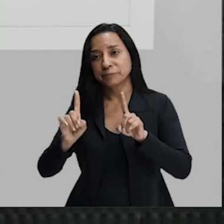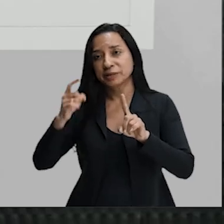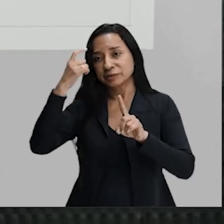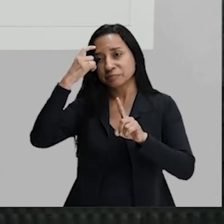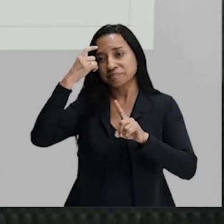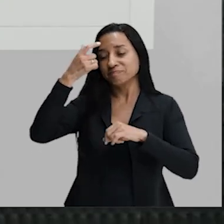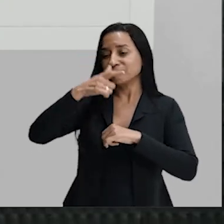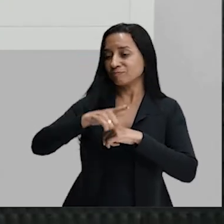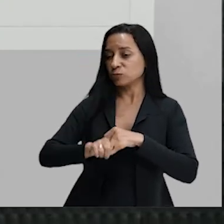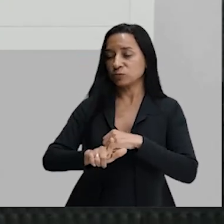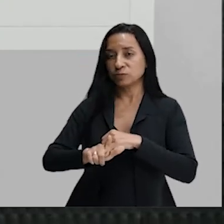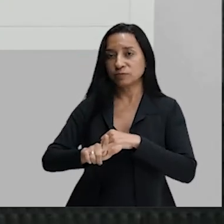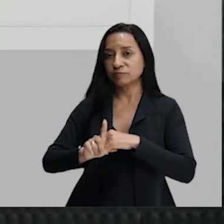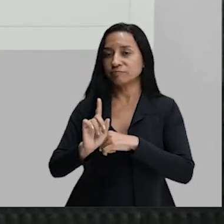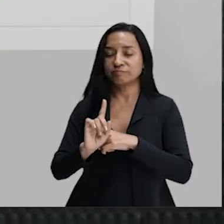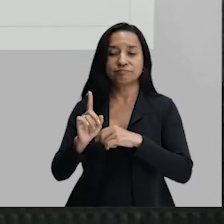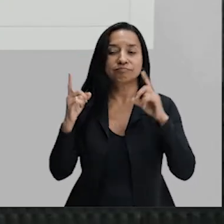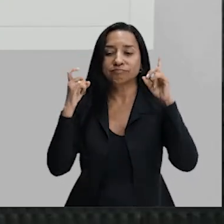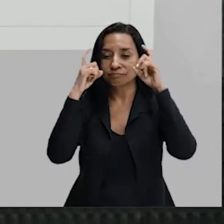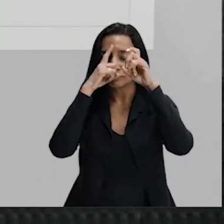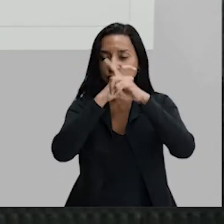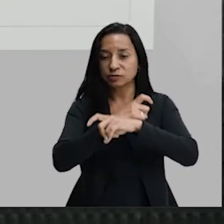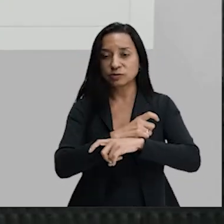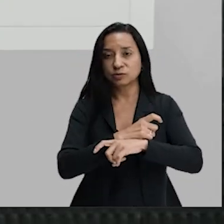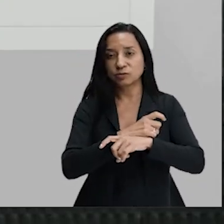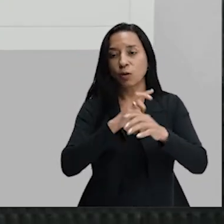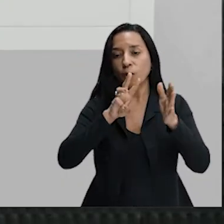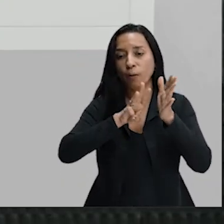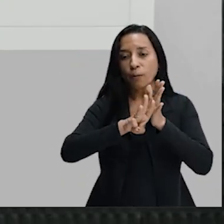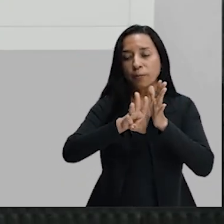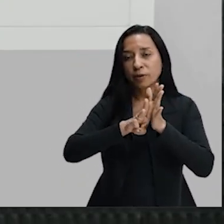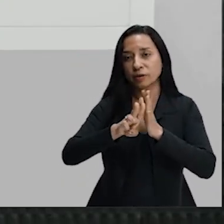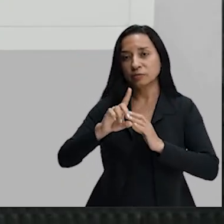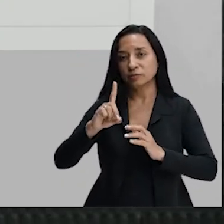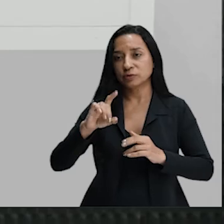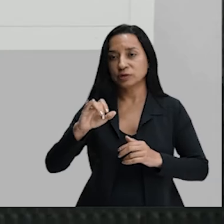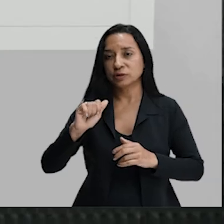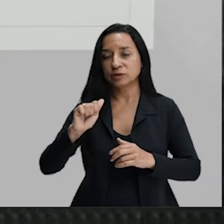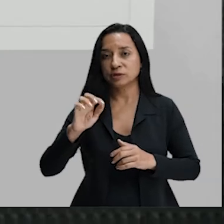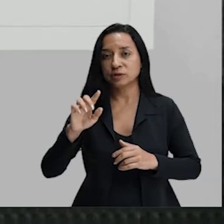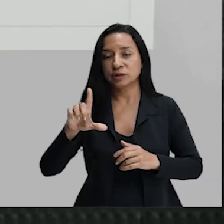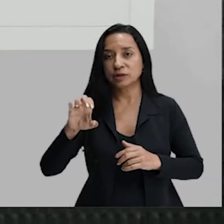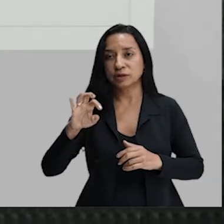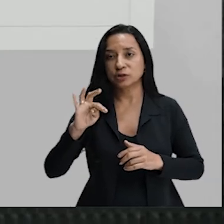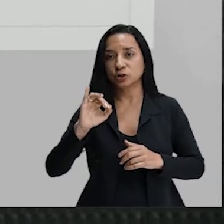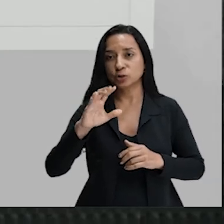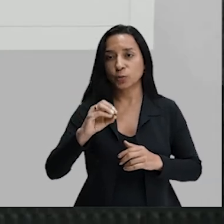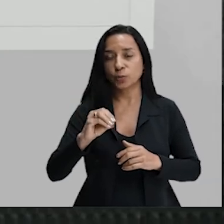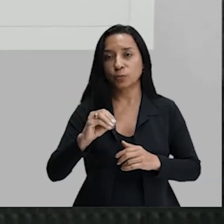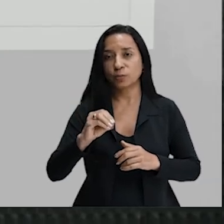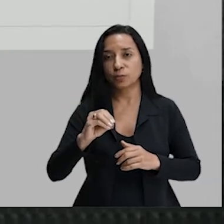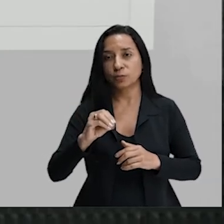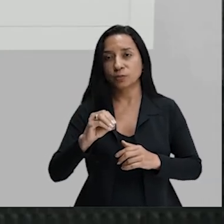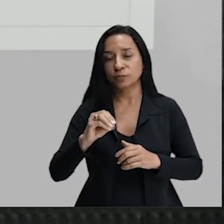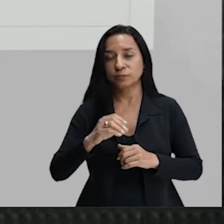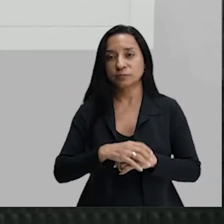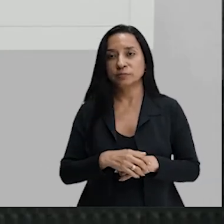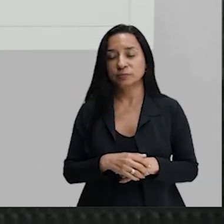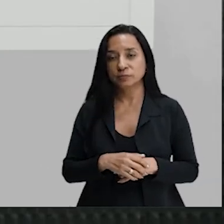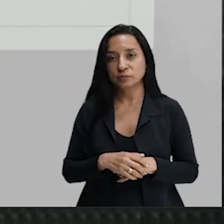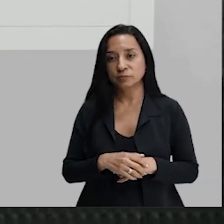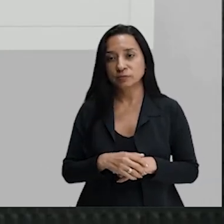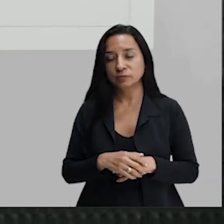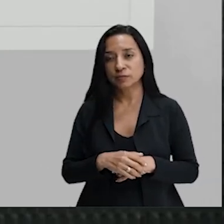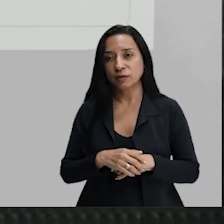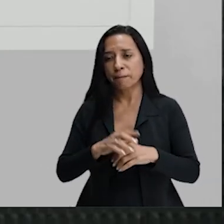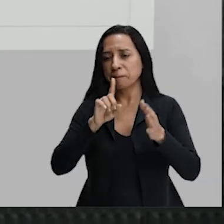verdade, é um movimento daquele método dialético socrático, lá no finalzinho, que é a maêutica, não é